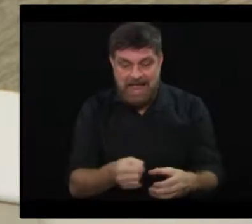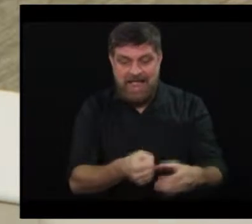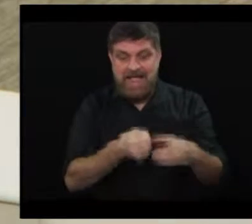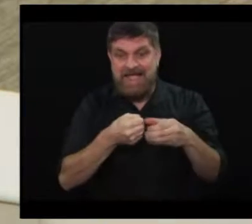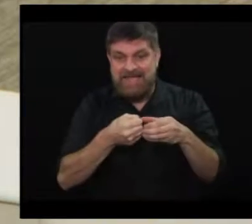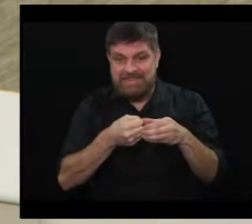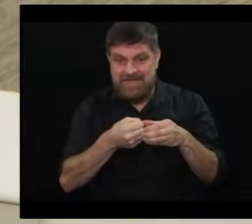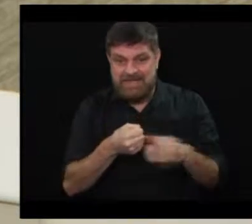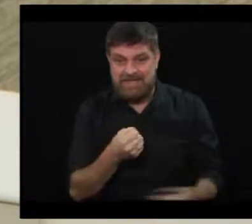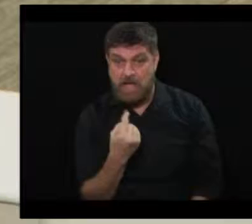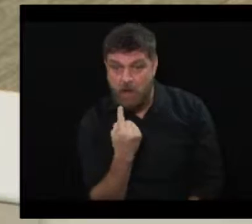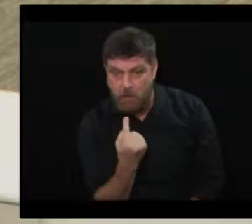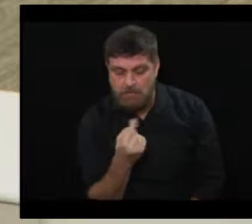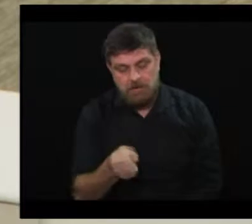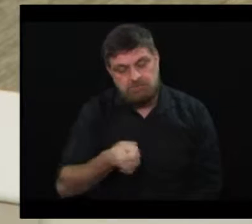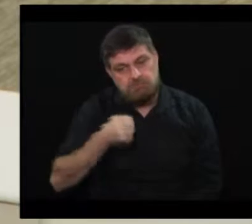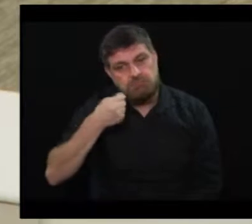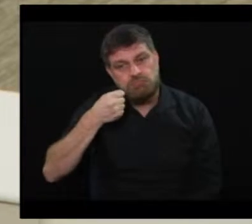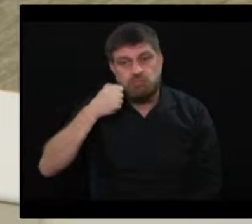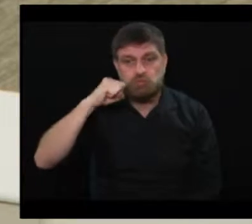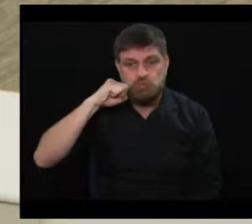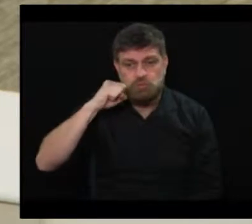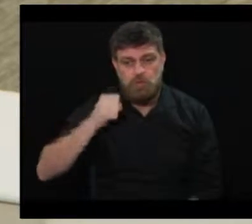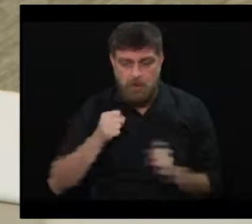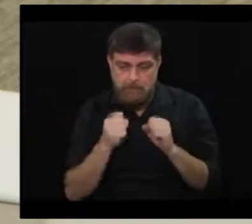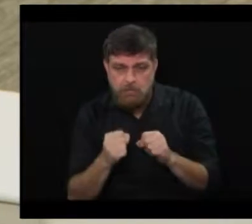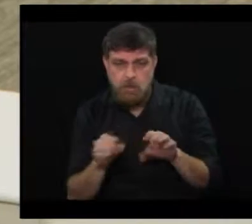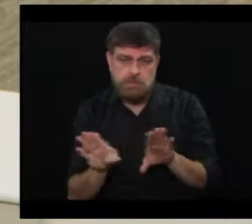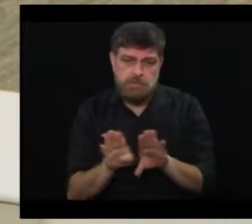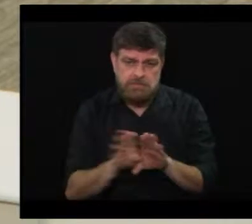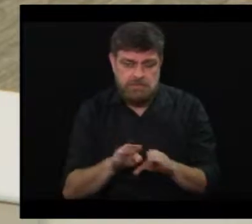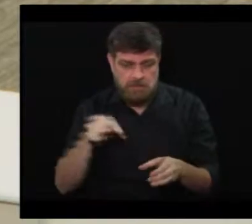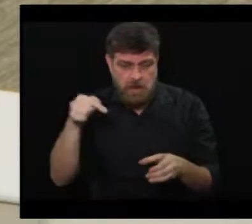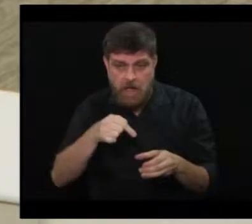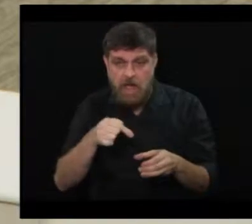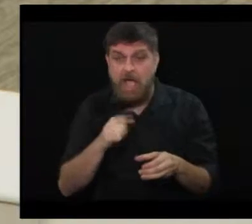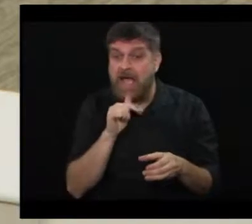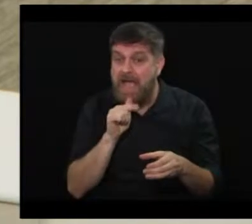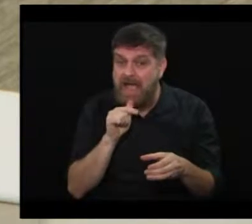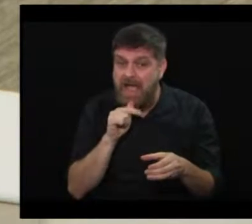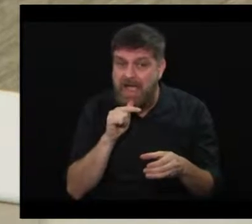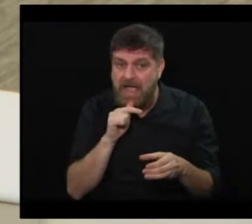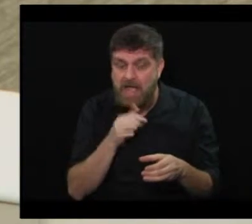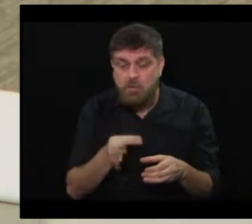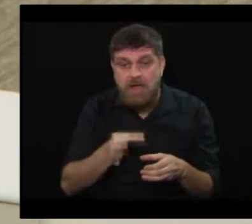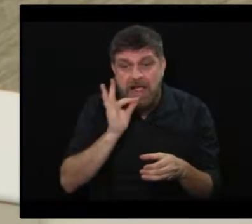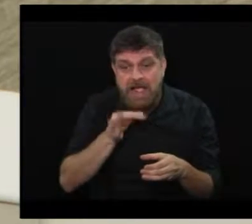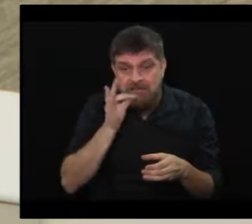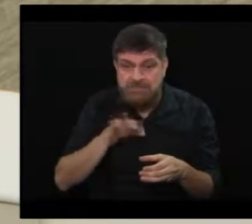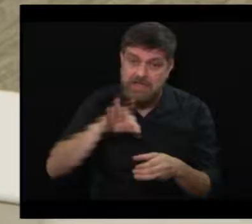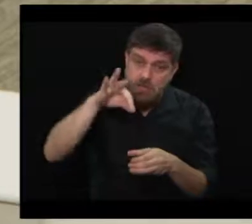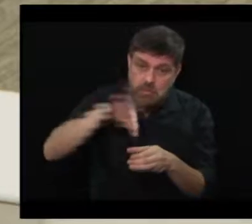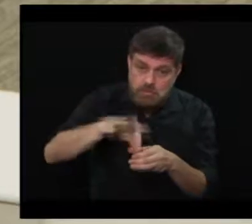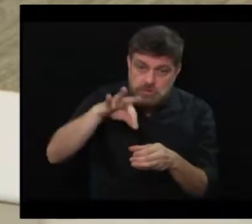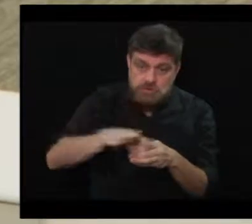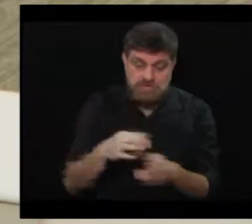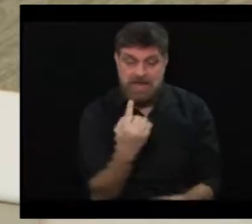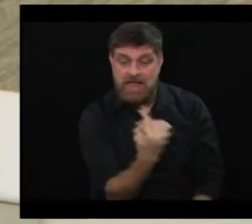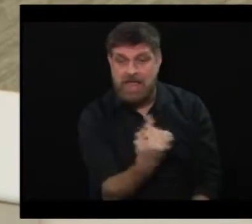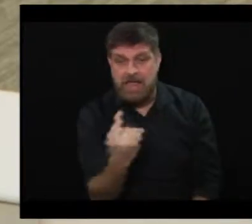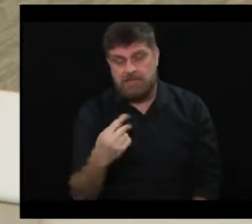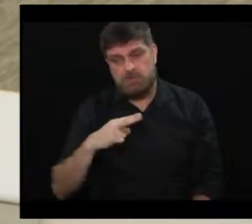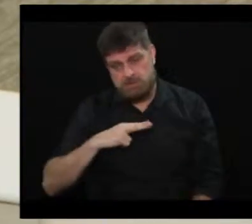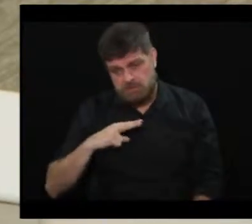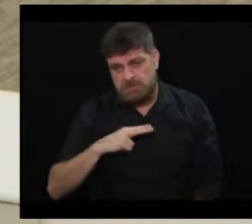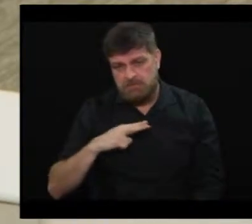sua caneca, que pode ser multiuso, você pode usar para beber água, para tomar café, um chá, e cada um tem a sua, cada um